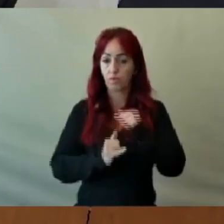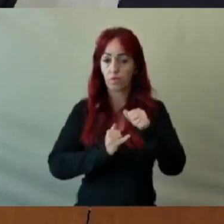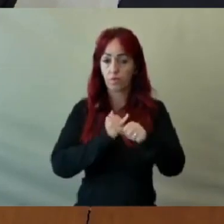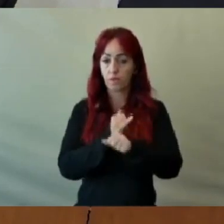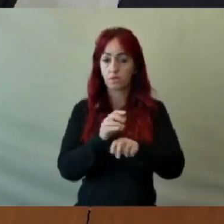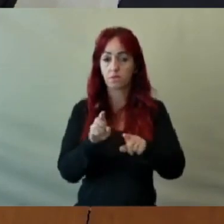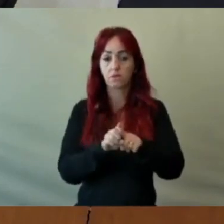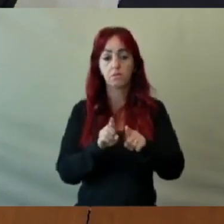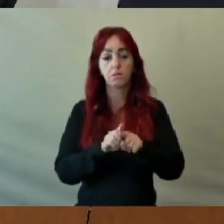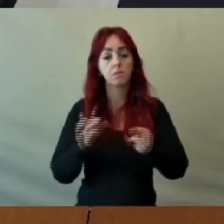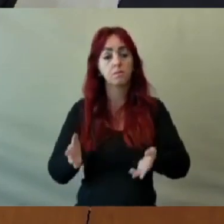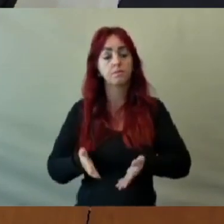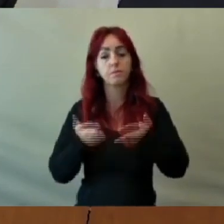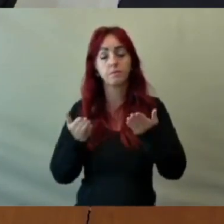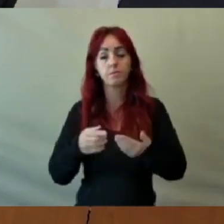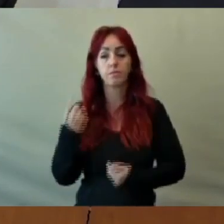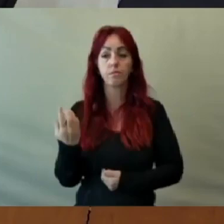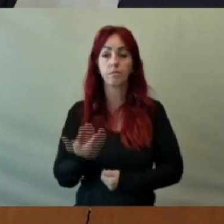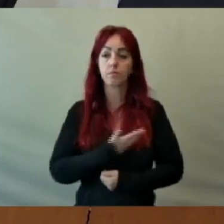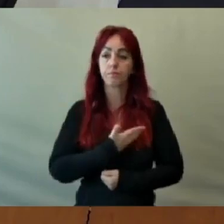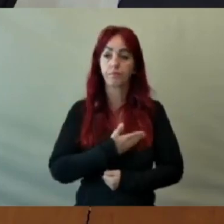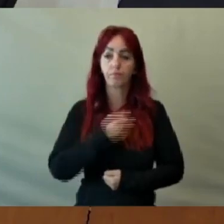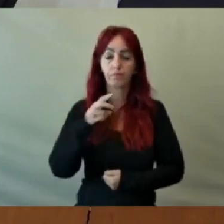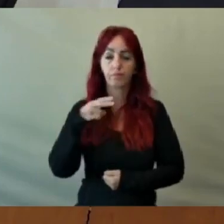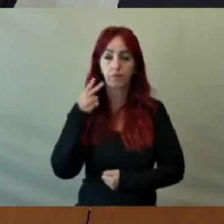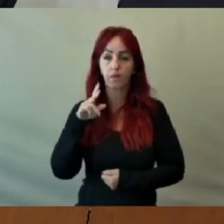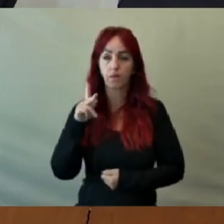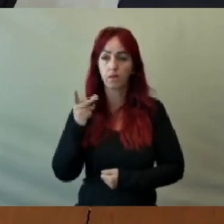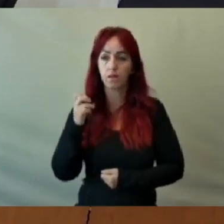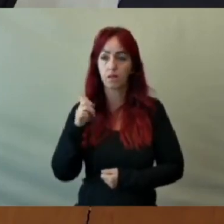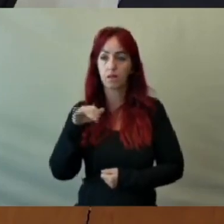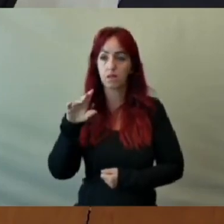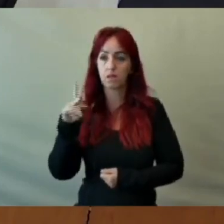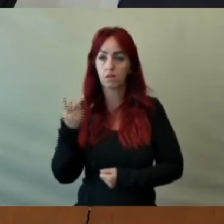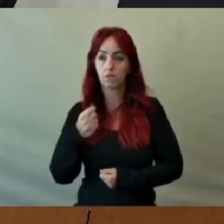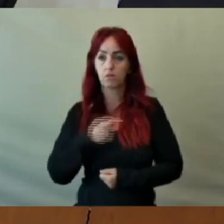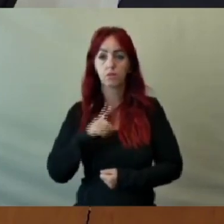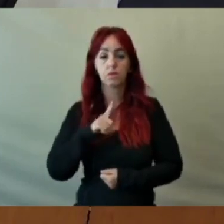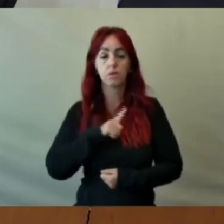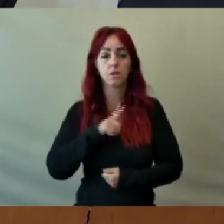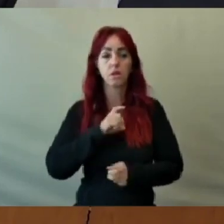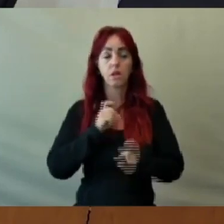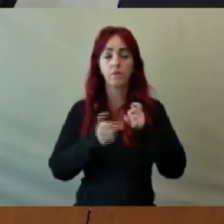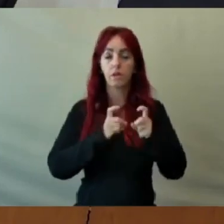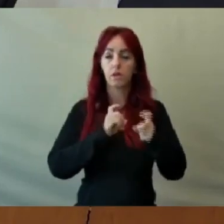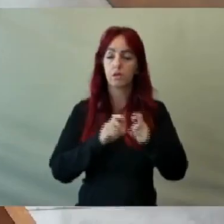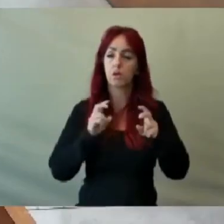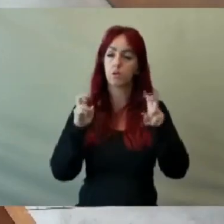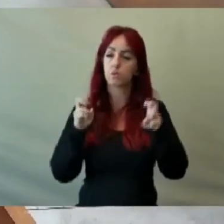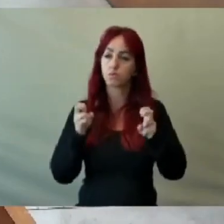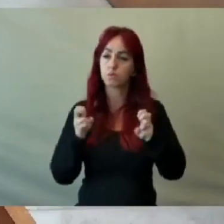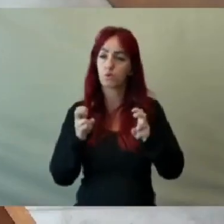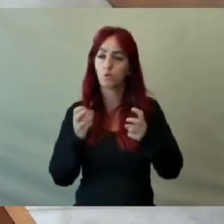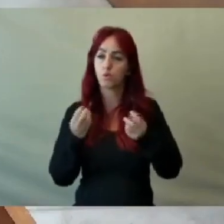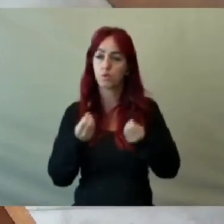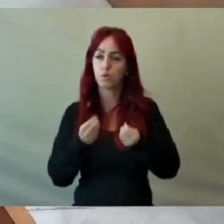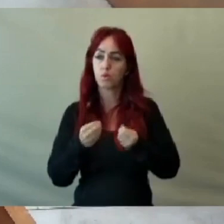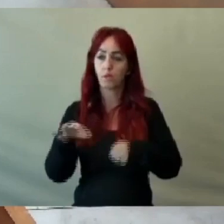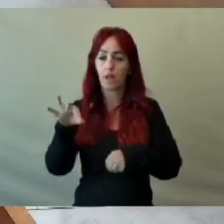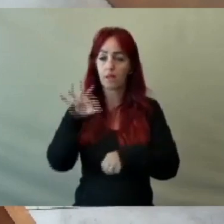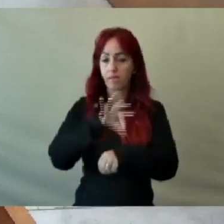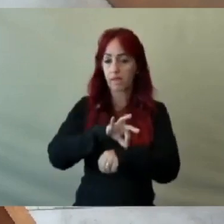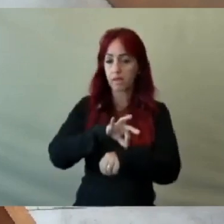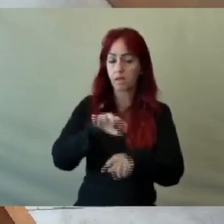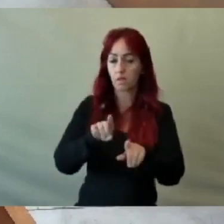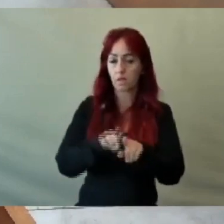Farmácia, nós tivemos uma reunião sobre o assunto da dengue e a gente